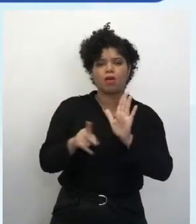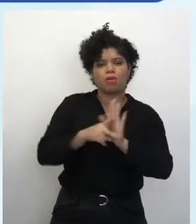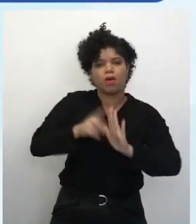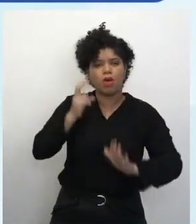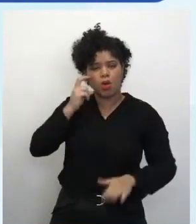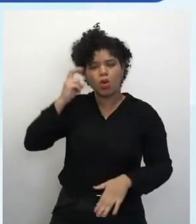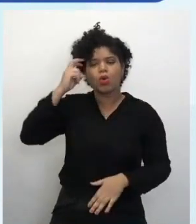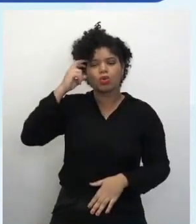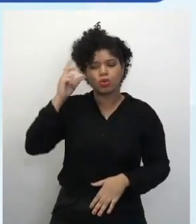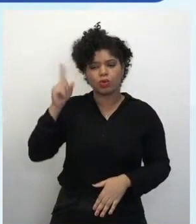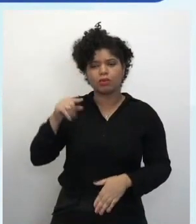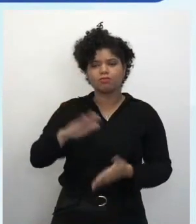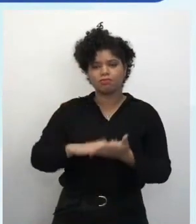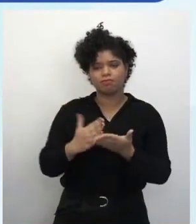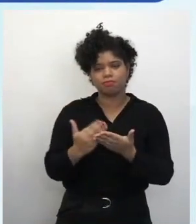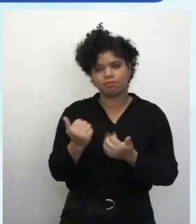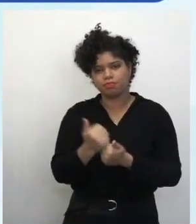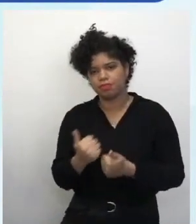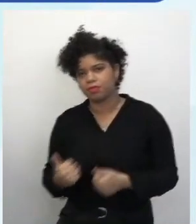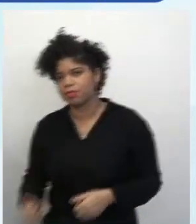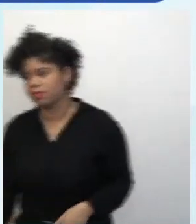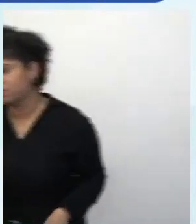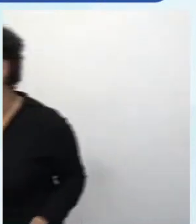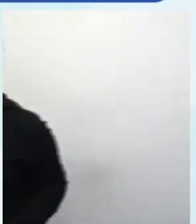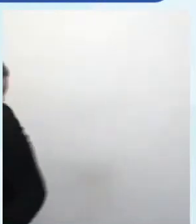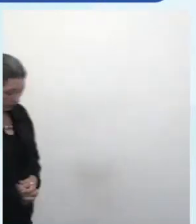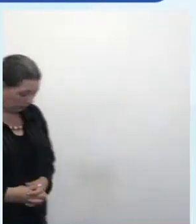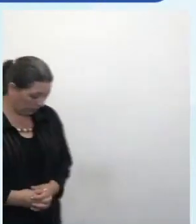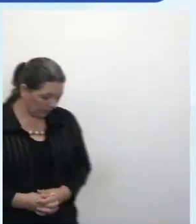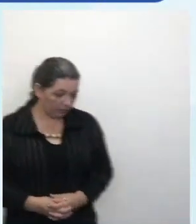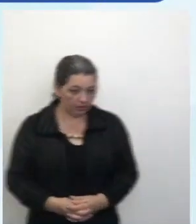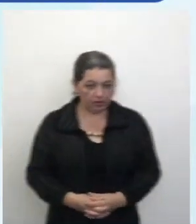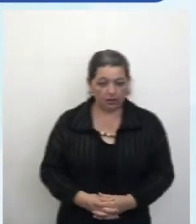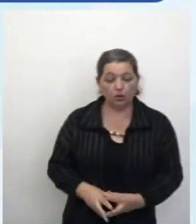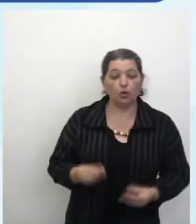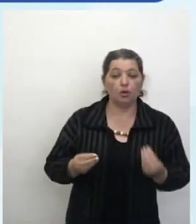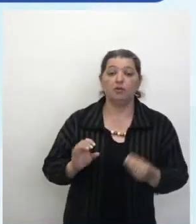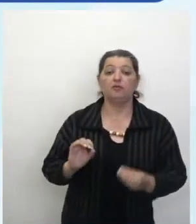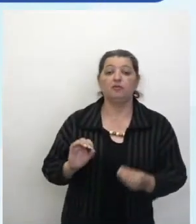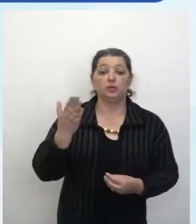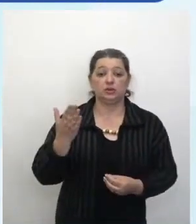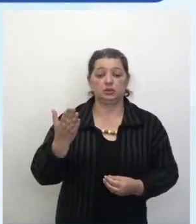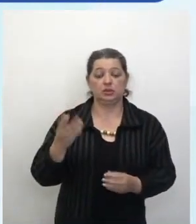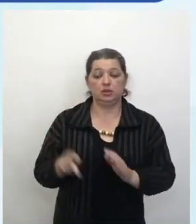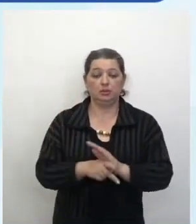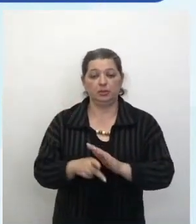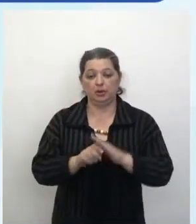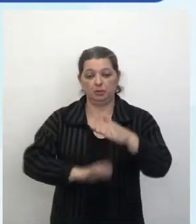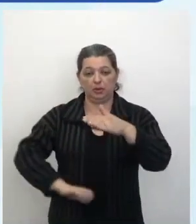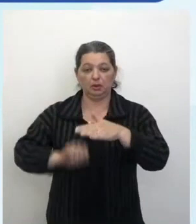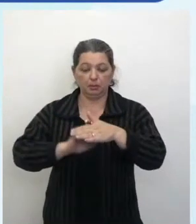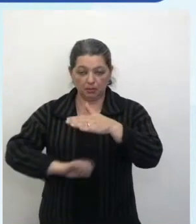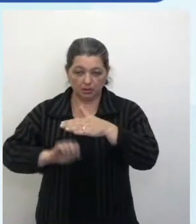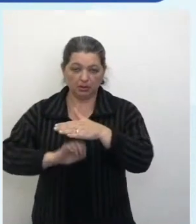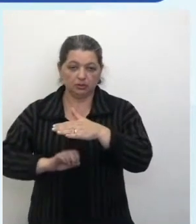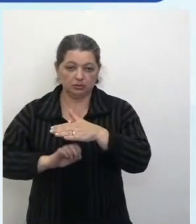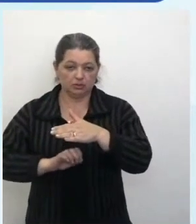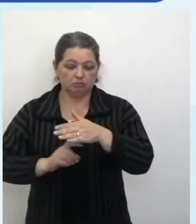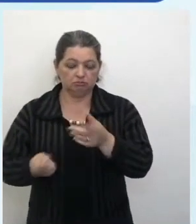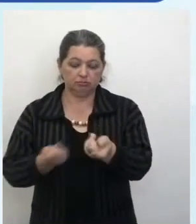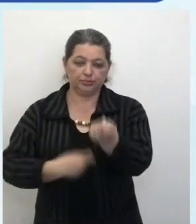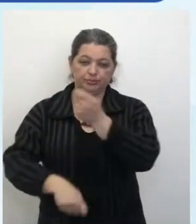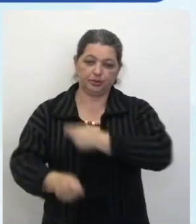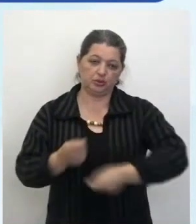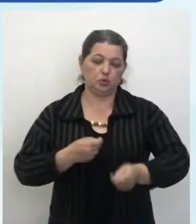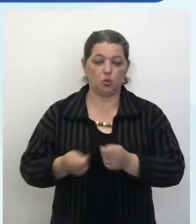cultural e como isso vai acontecer vai acontecer através de empresas estatais do ponto de vista econômico e